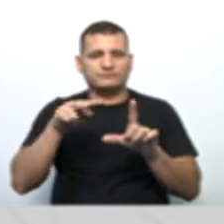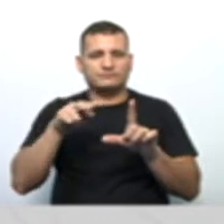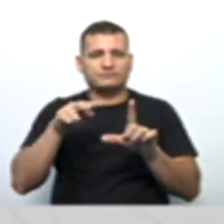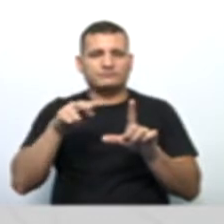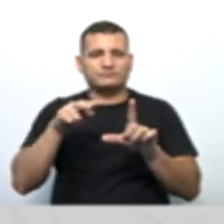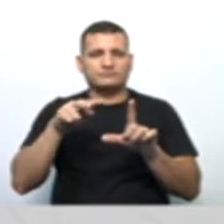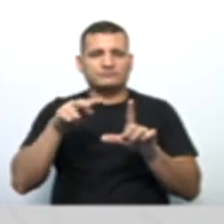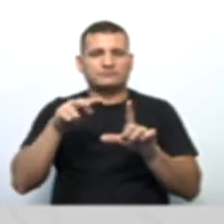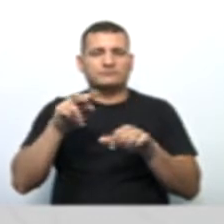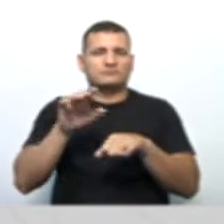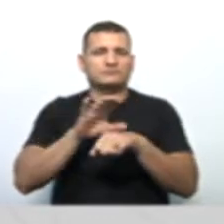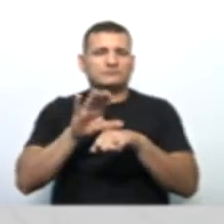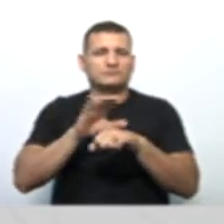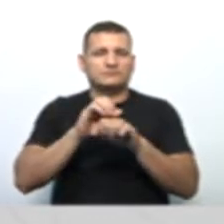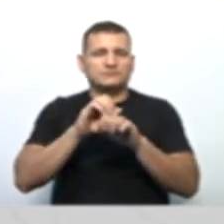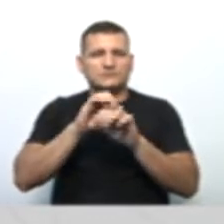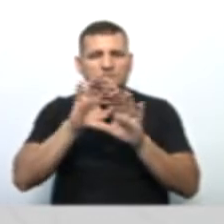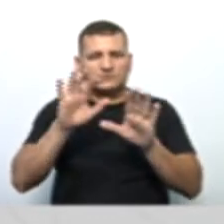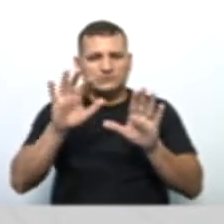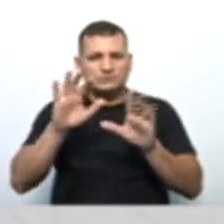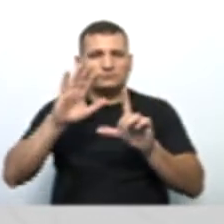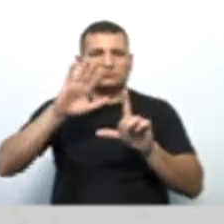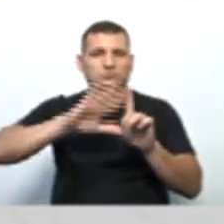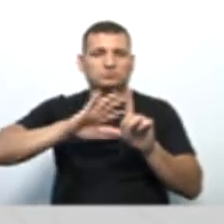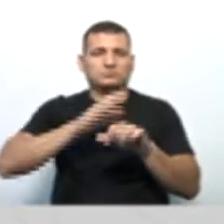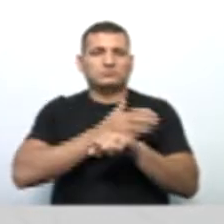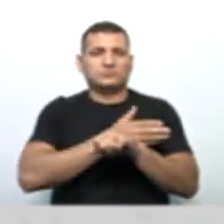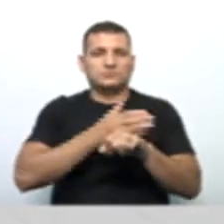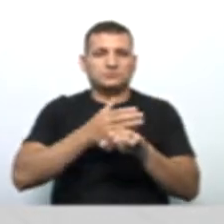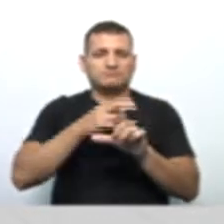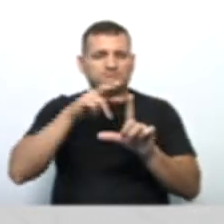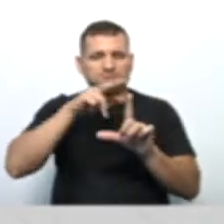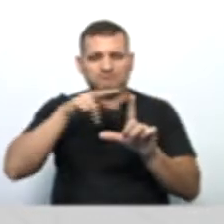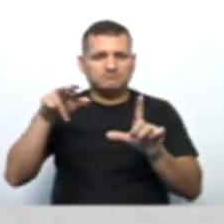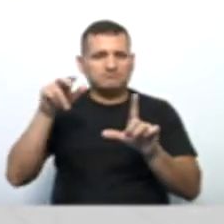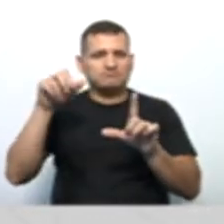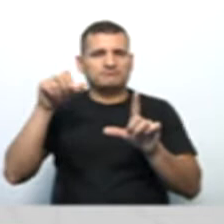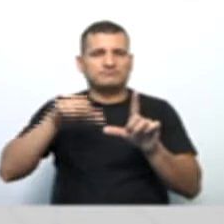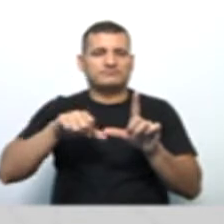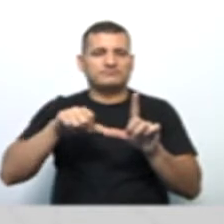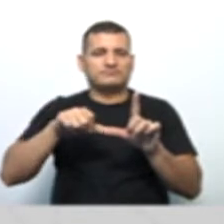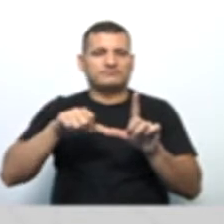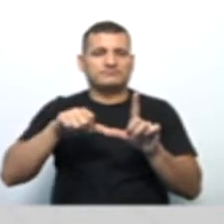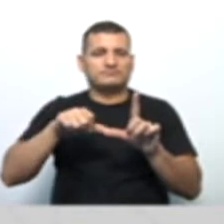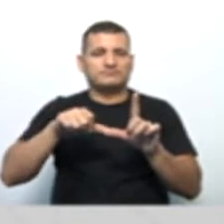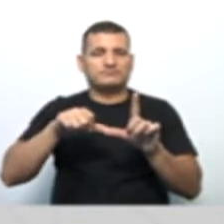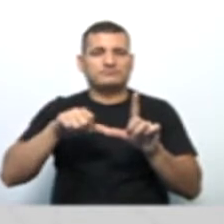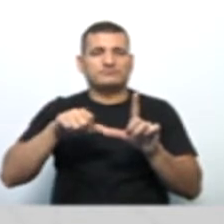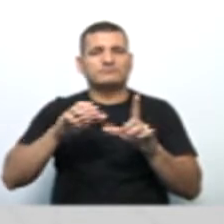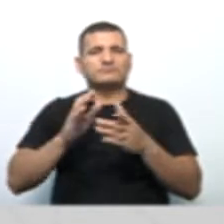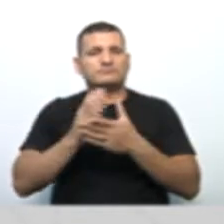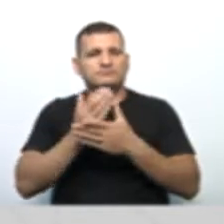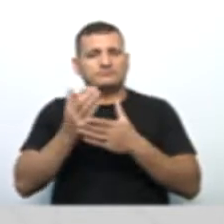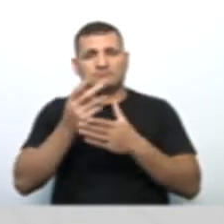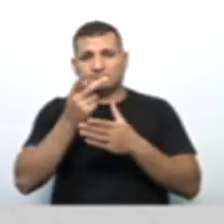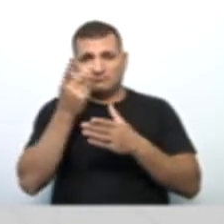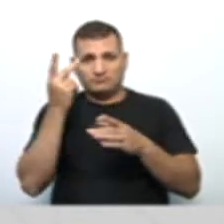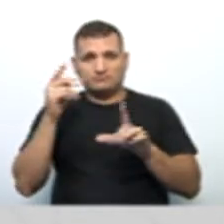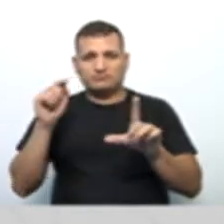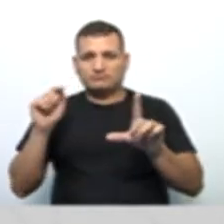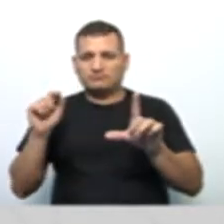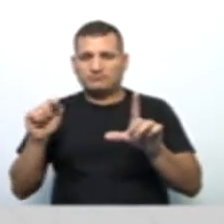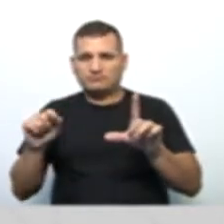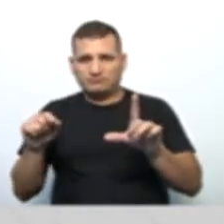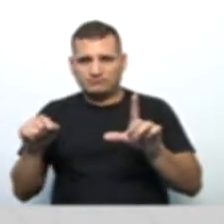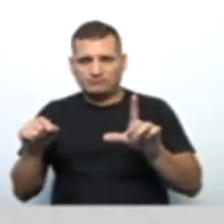num fundo branco a leitura é horrível se a pessoa baixar o brilho do da tela do computador tem pessoas que se incomodam com esse brilho